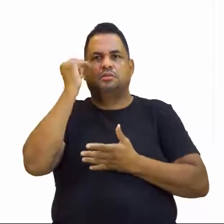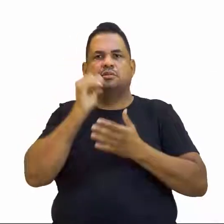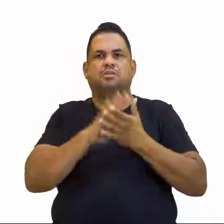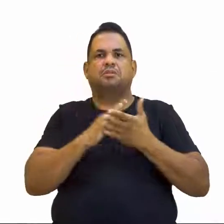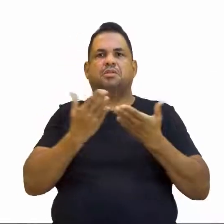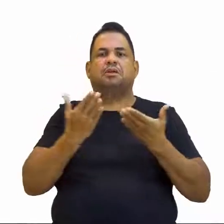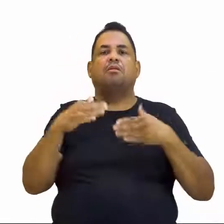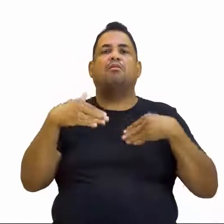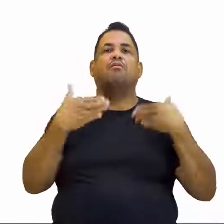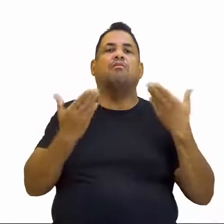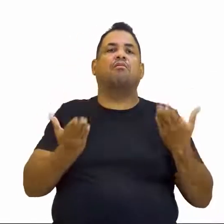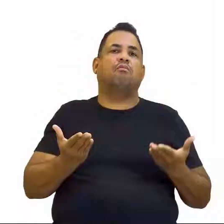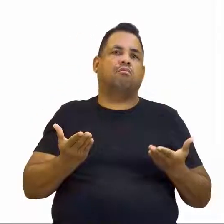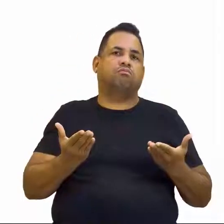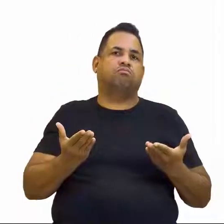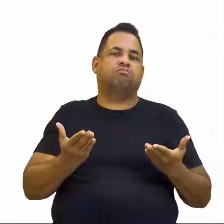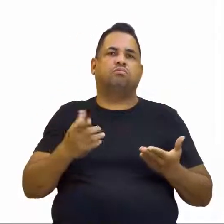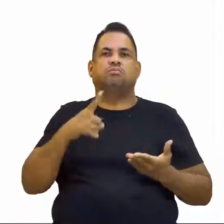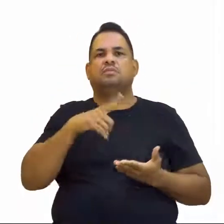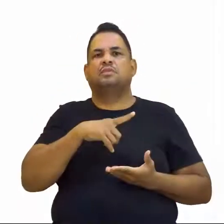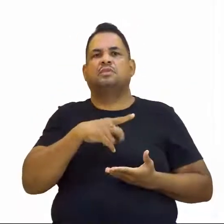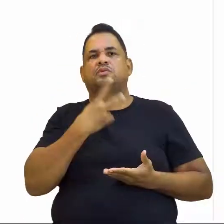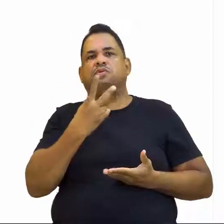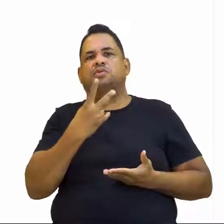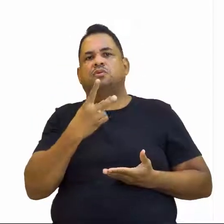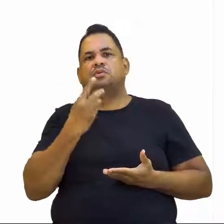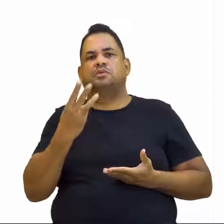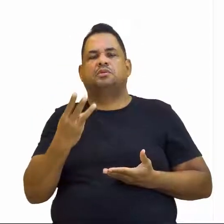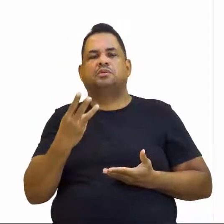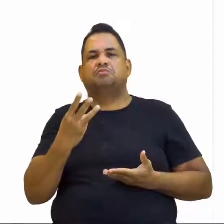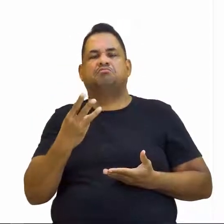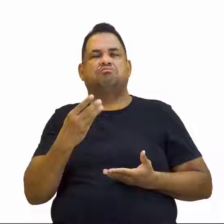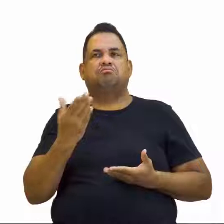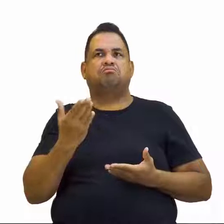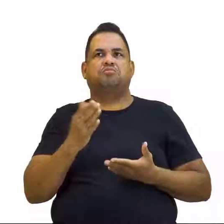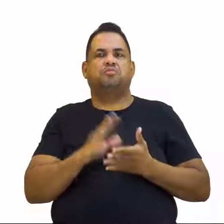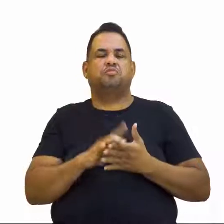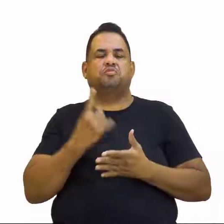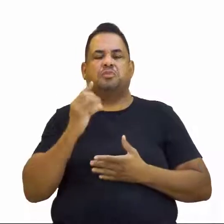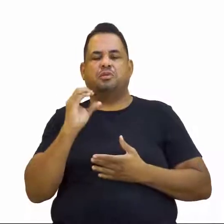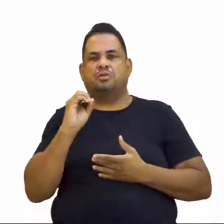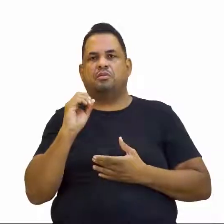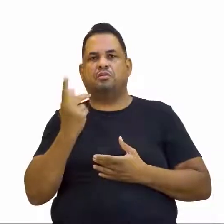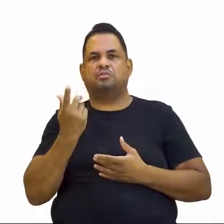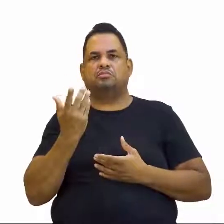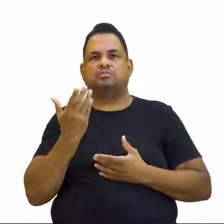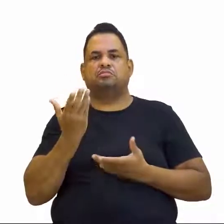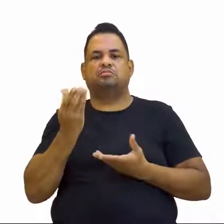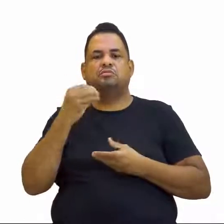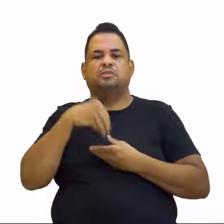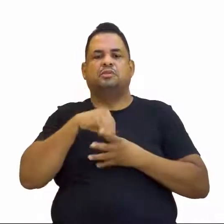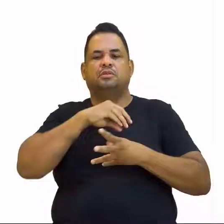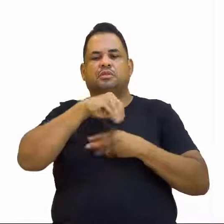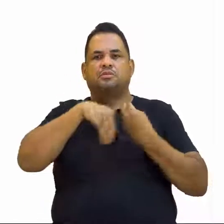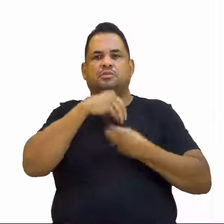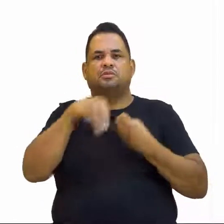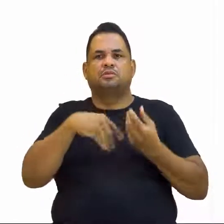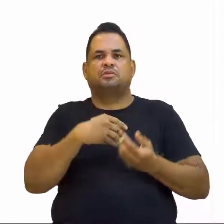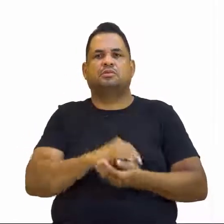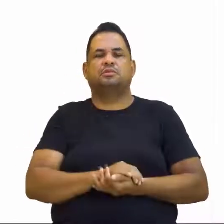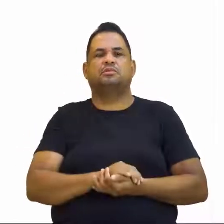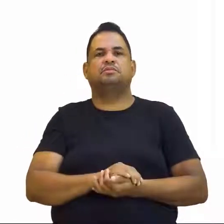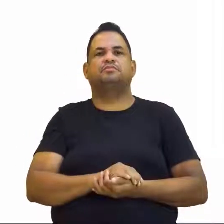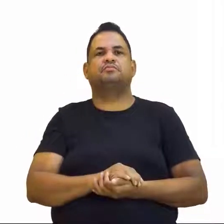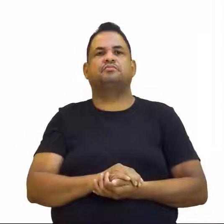carga e saber se vai ter 2, 3 ou só uma hidroxila no nosso composto. Então, vamos aqui, por